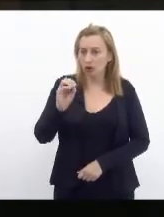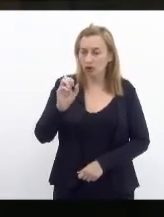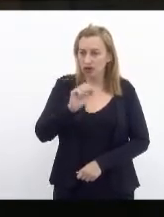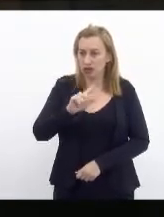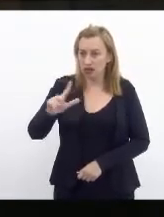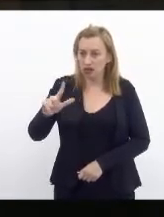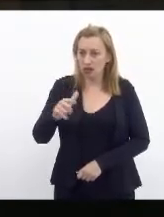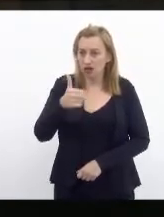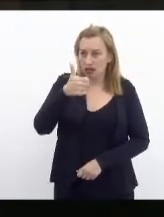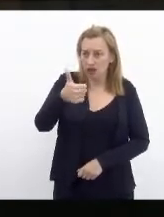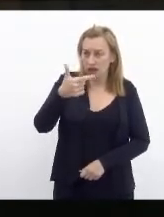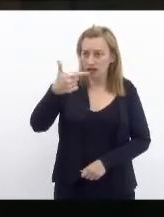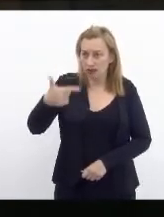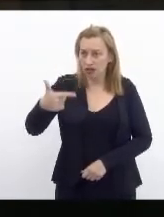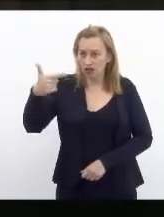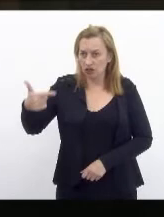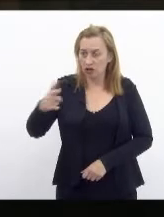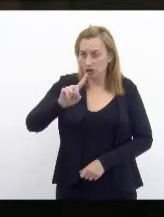e